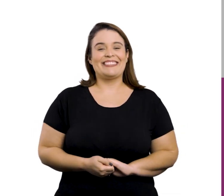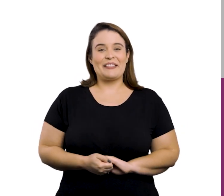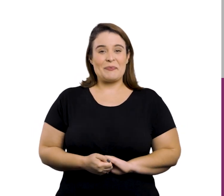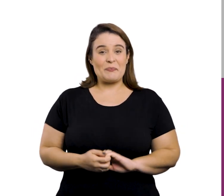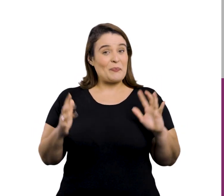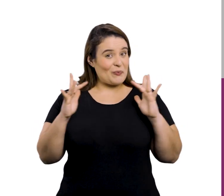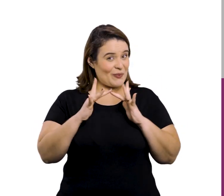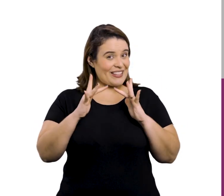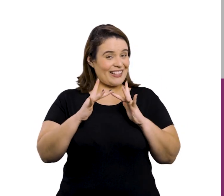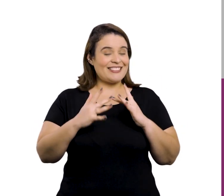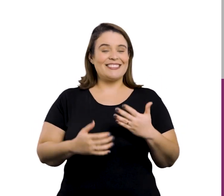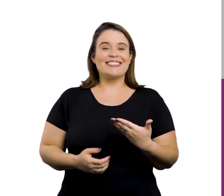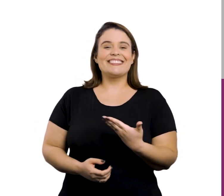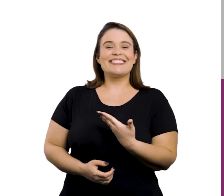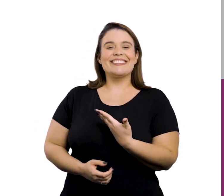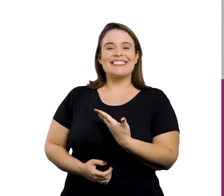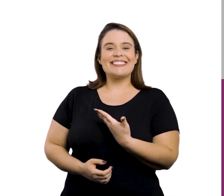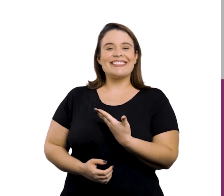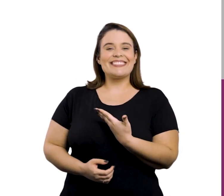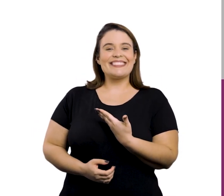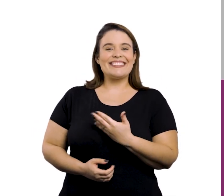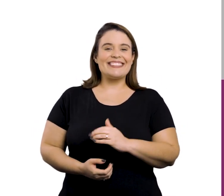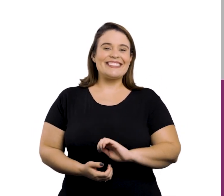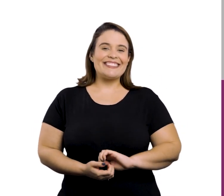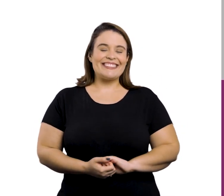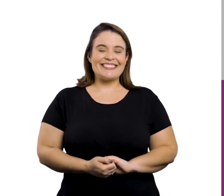comunidade. Contato: